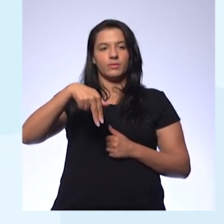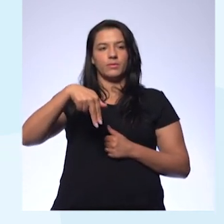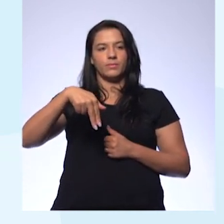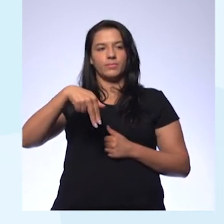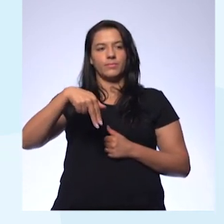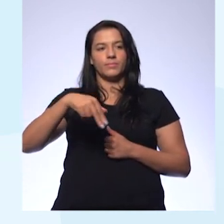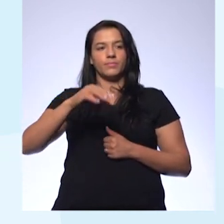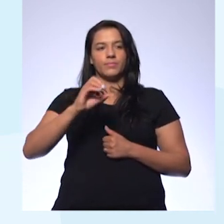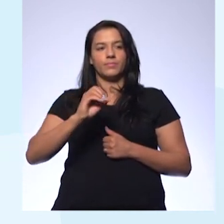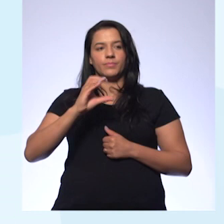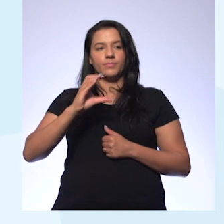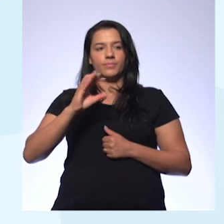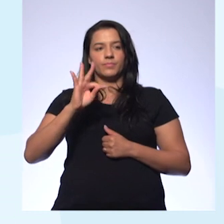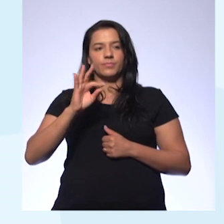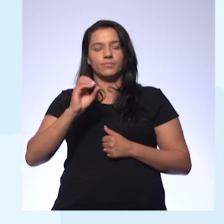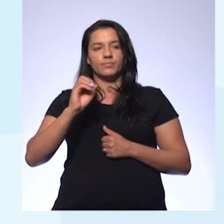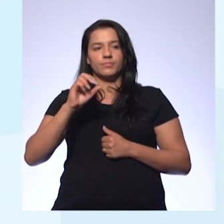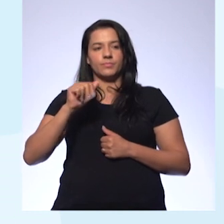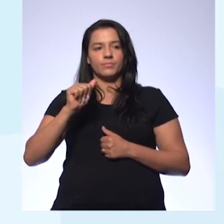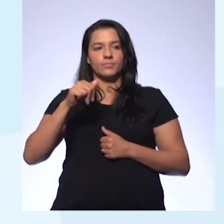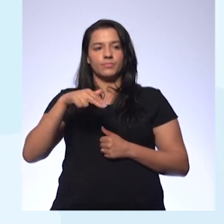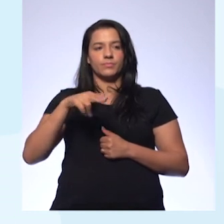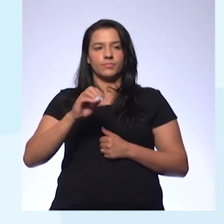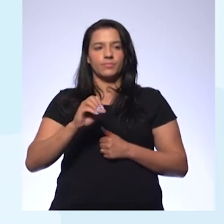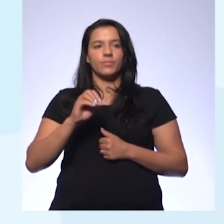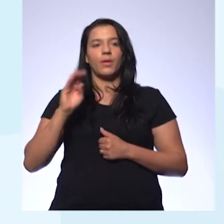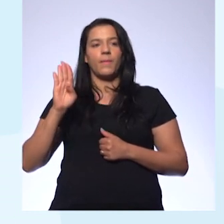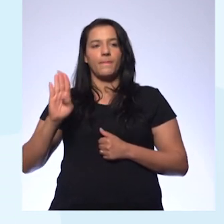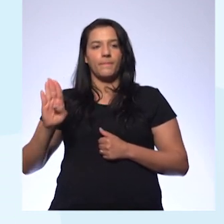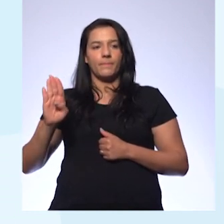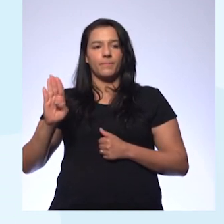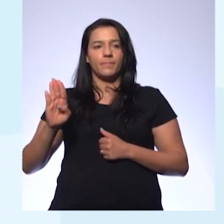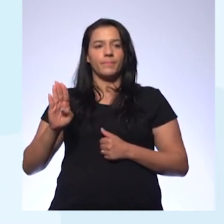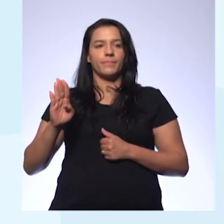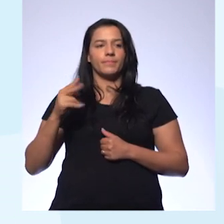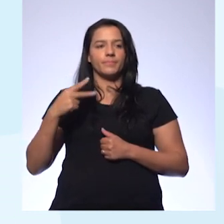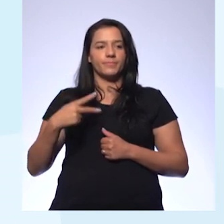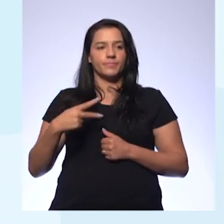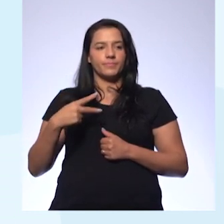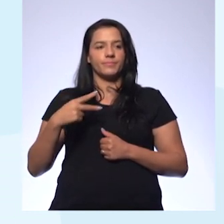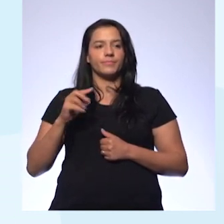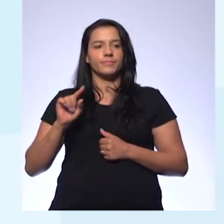ele falou que já é o combustível. O item B é o